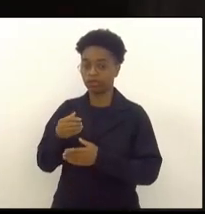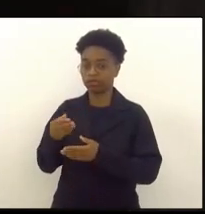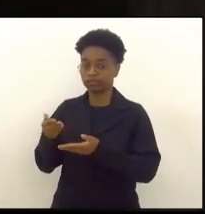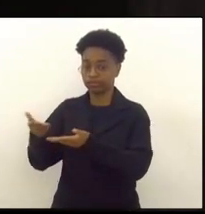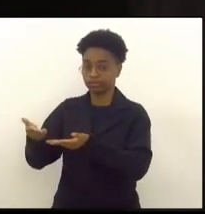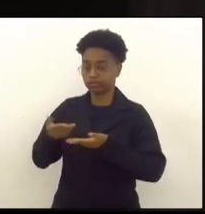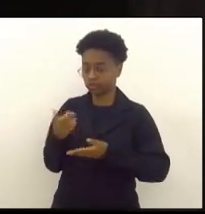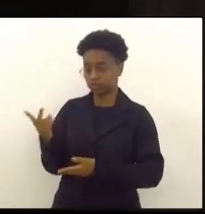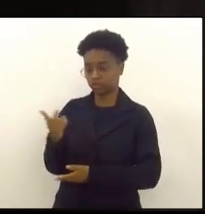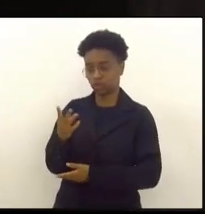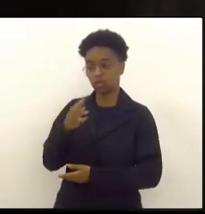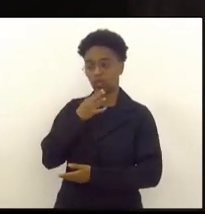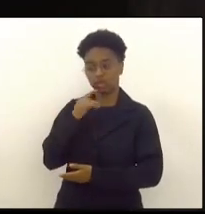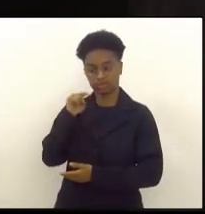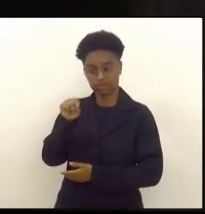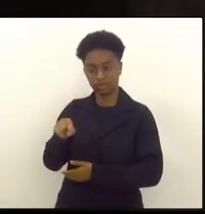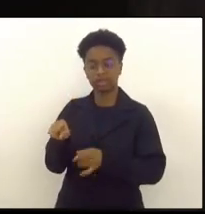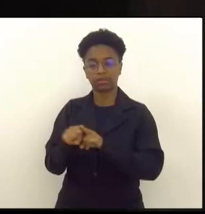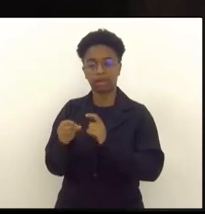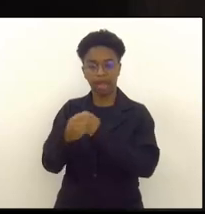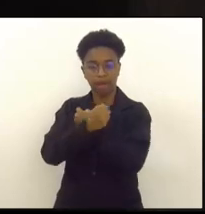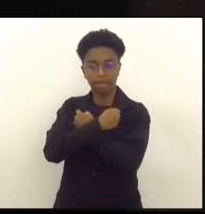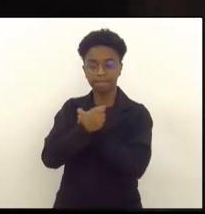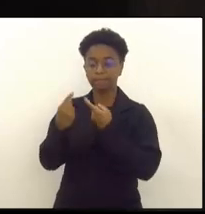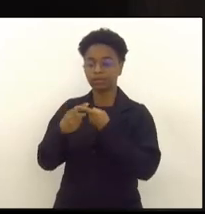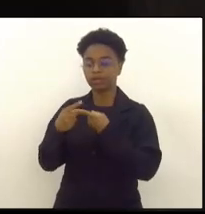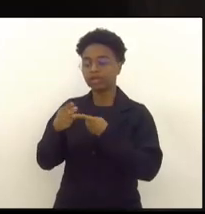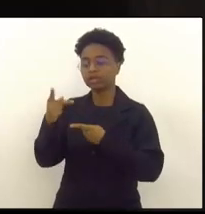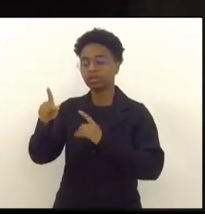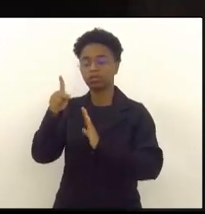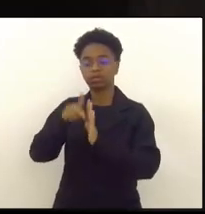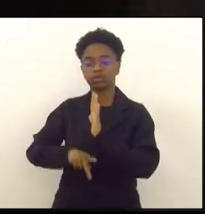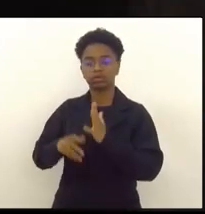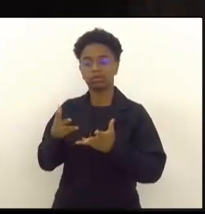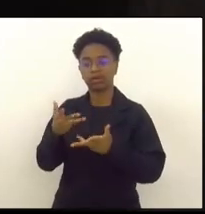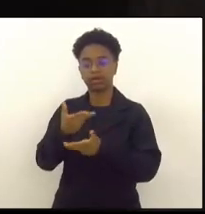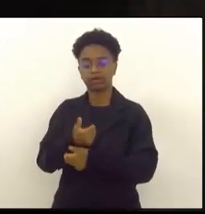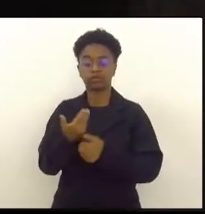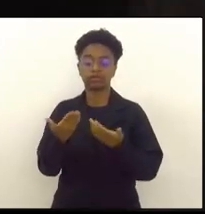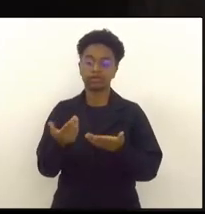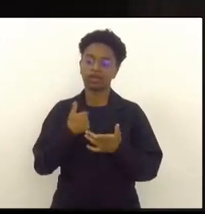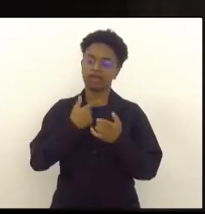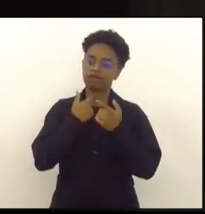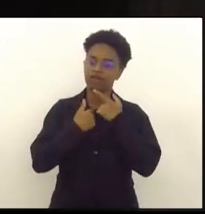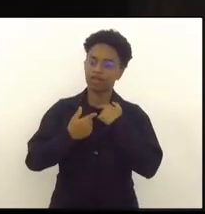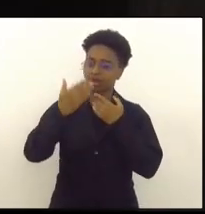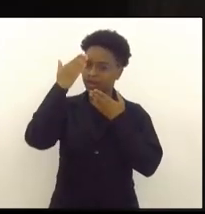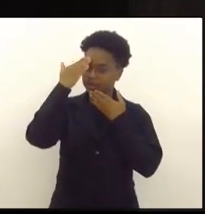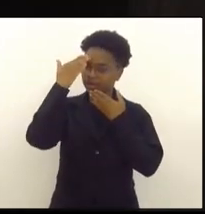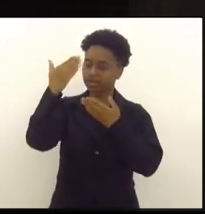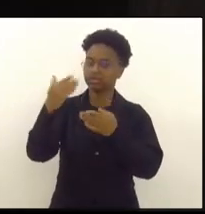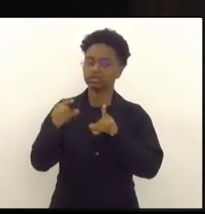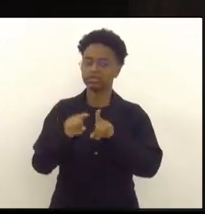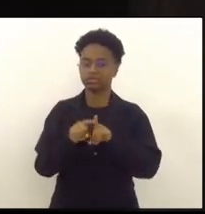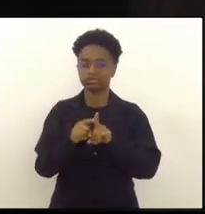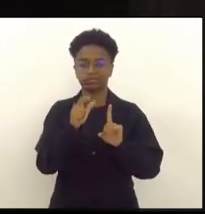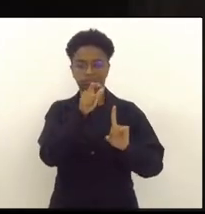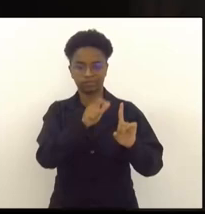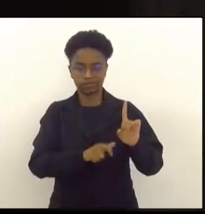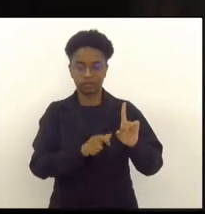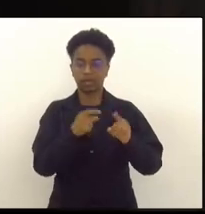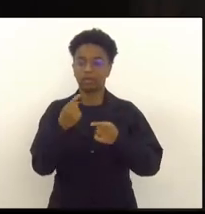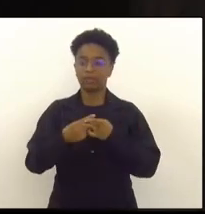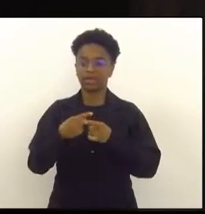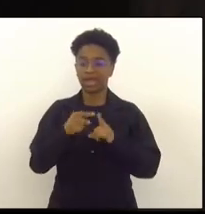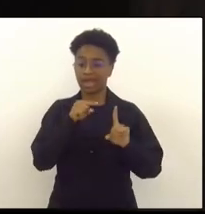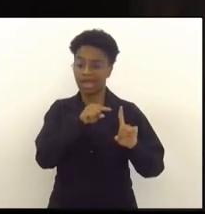senhor, e para te dar um abraço, porque seu projeto é maravilhoso. Então eu quero agradecer primeiramente a doutora Sirlene, porque o que